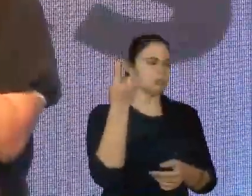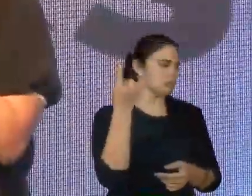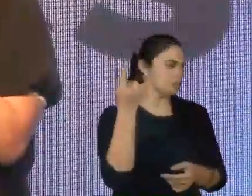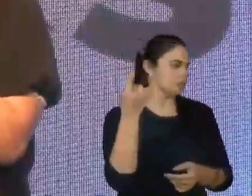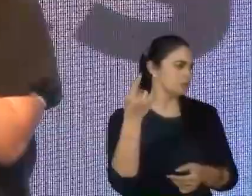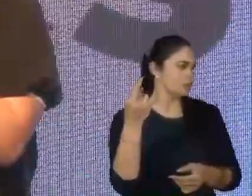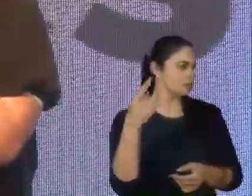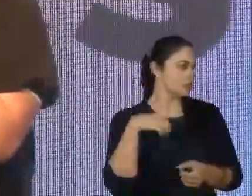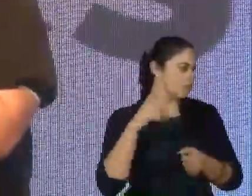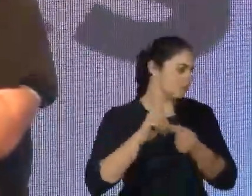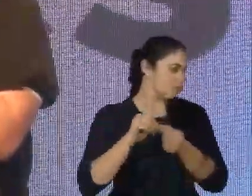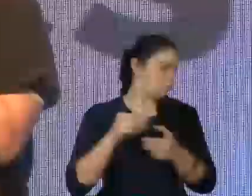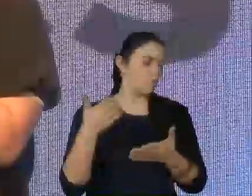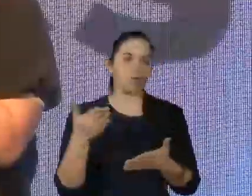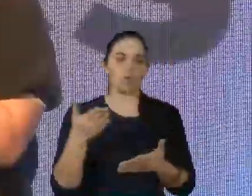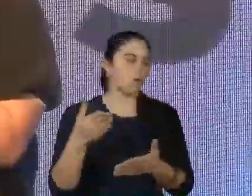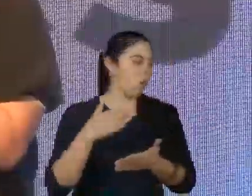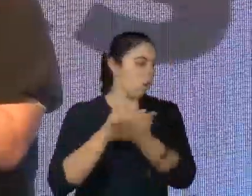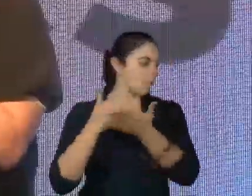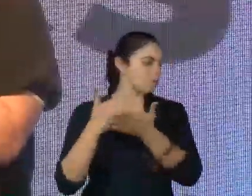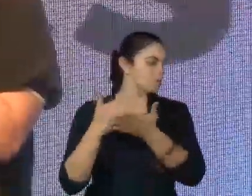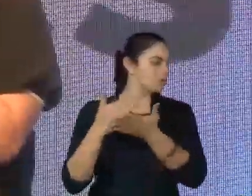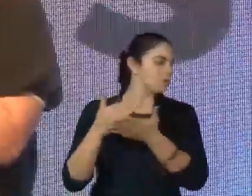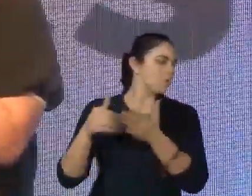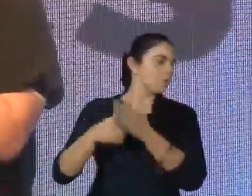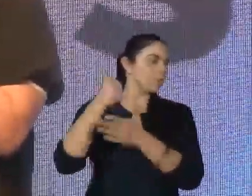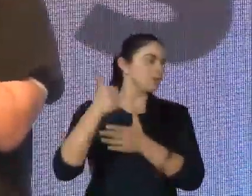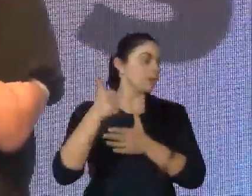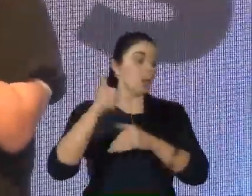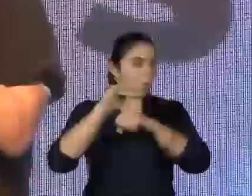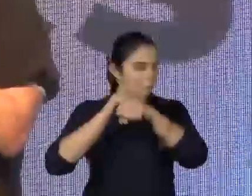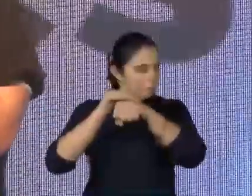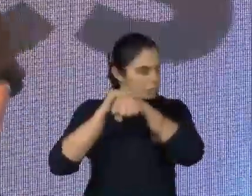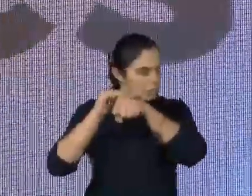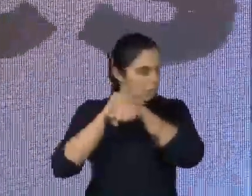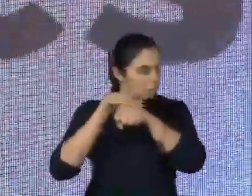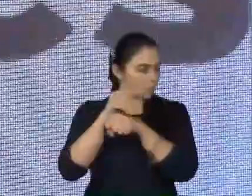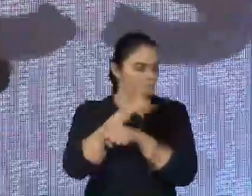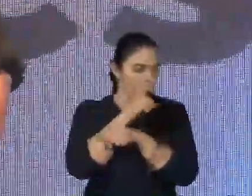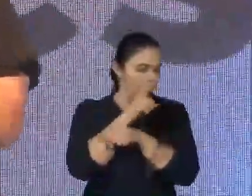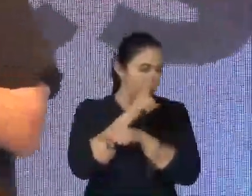Eu fui conversando primeiro com eles, né?